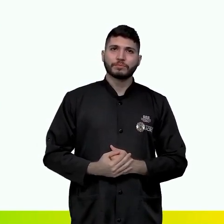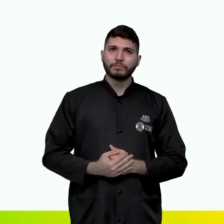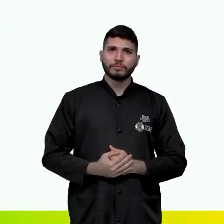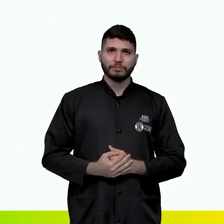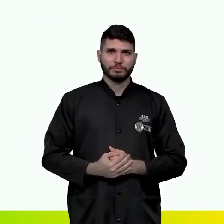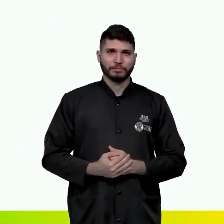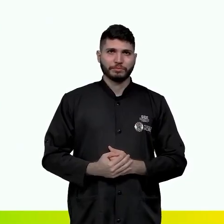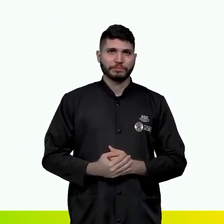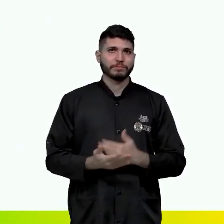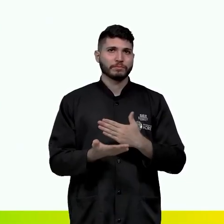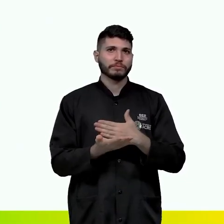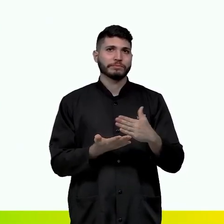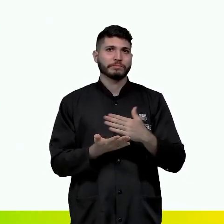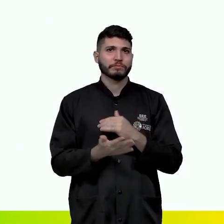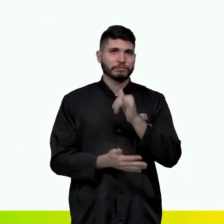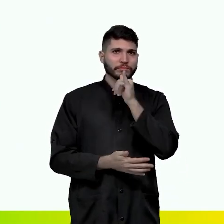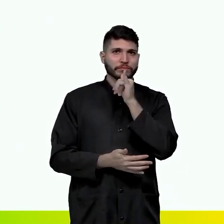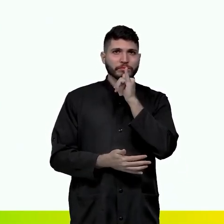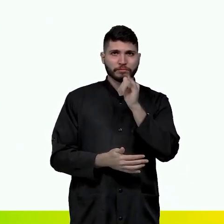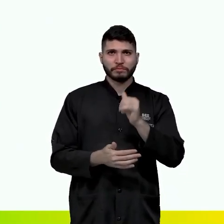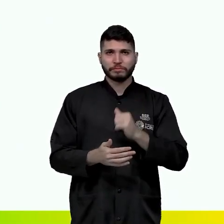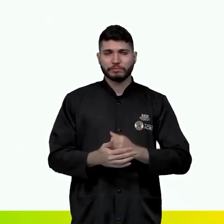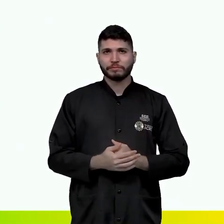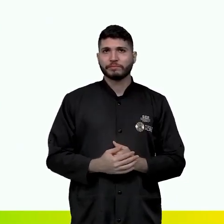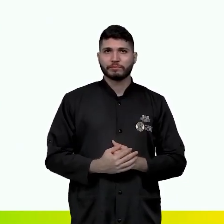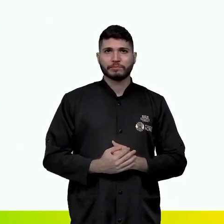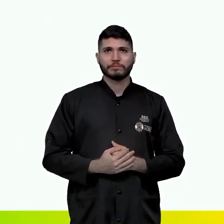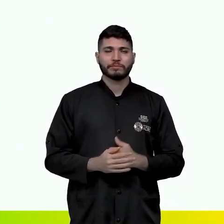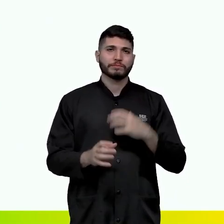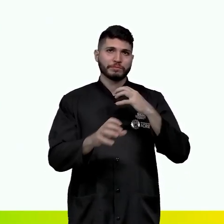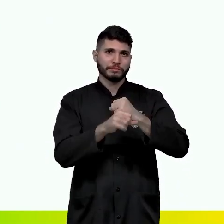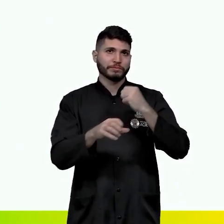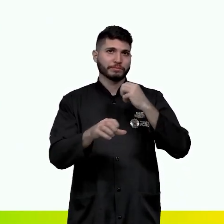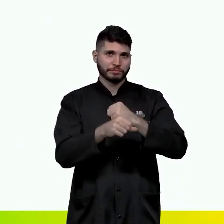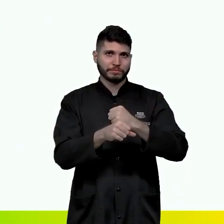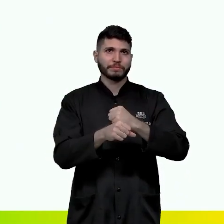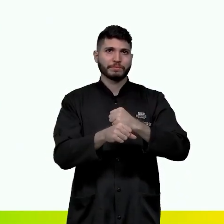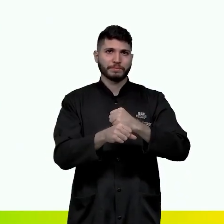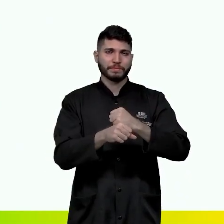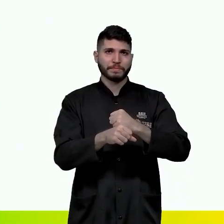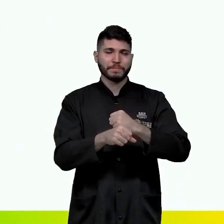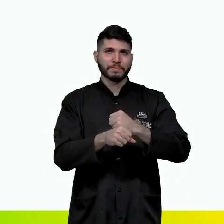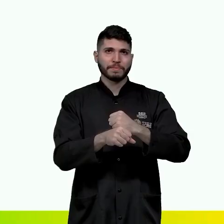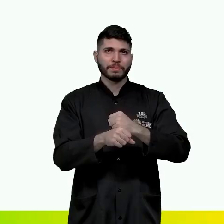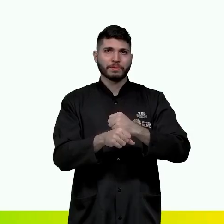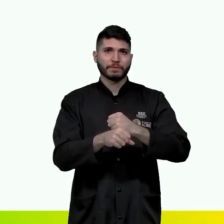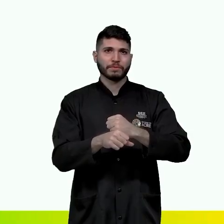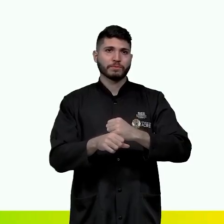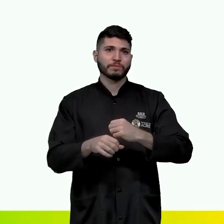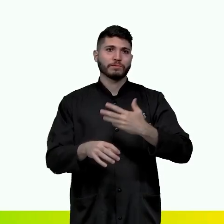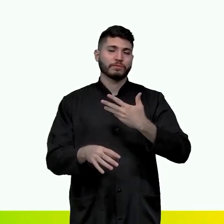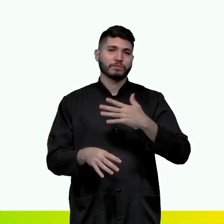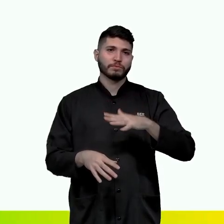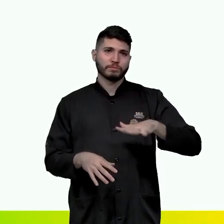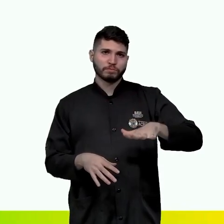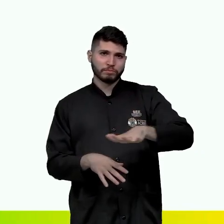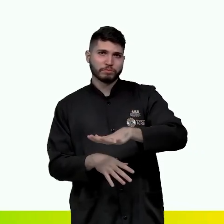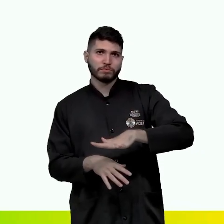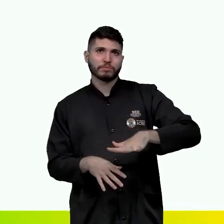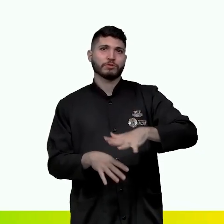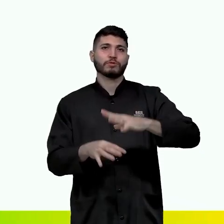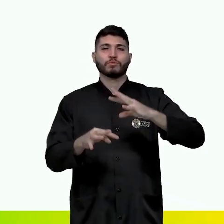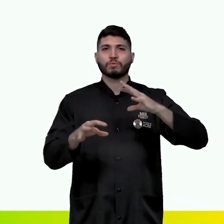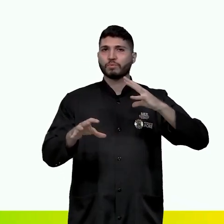Eu vou começar, por exemplo, calculando com vocês a área total de um prisma. Por